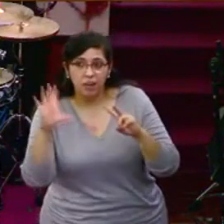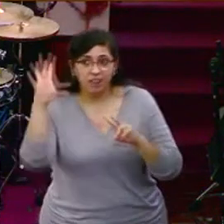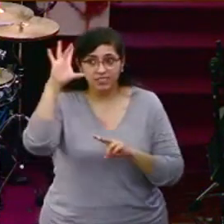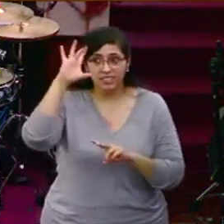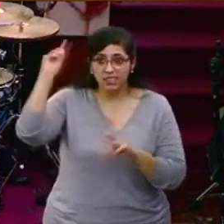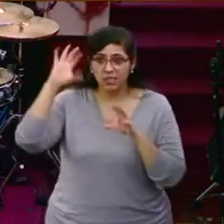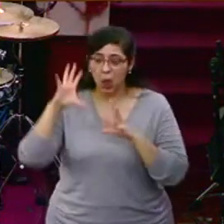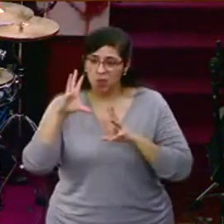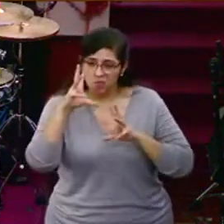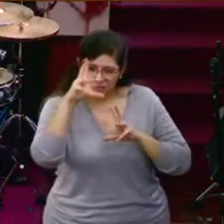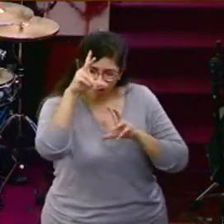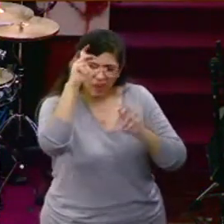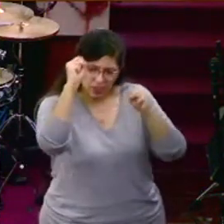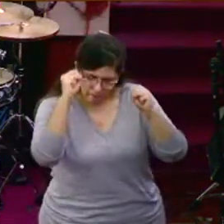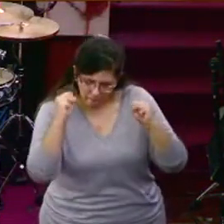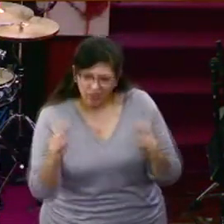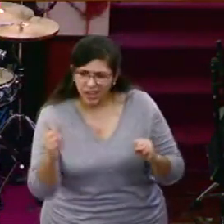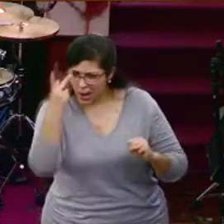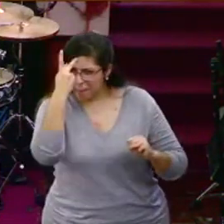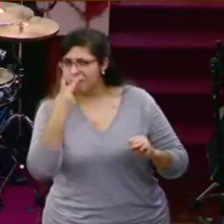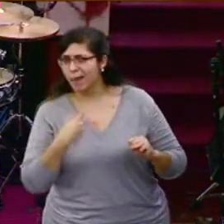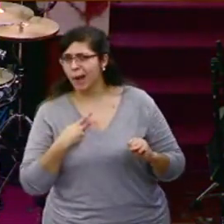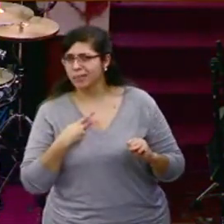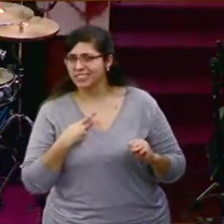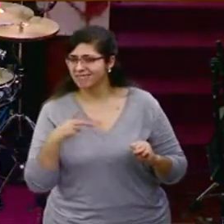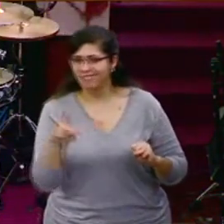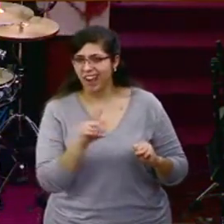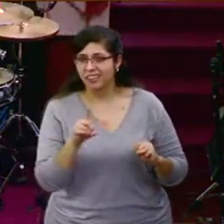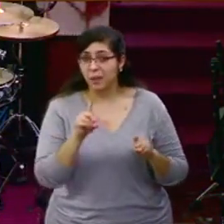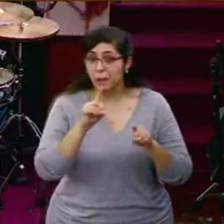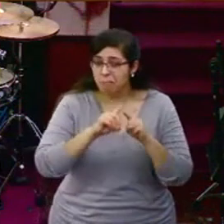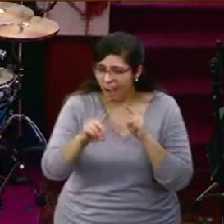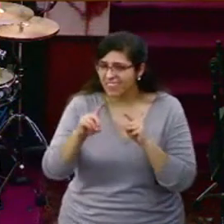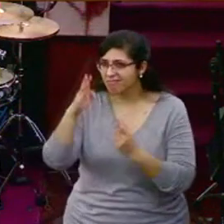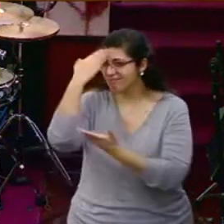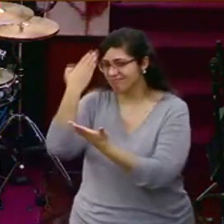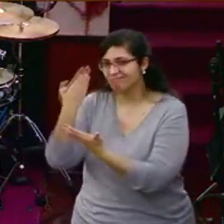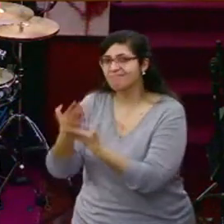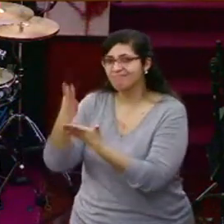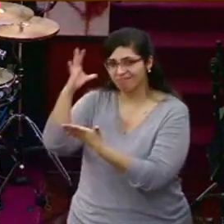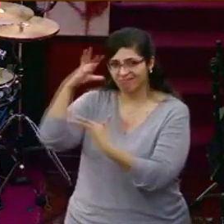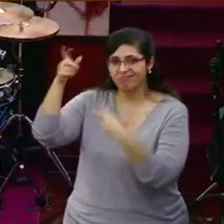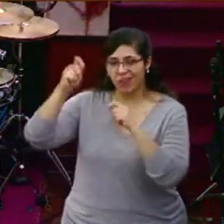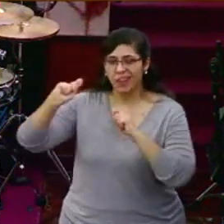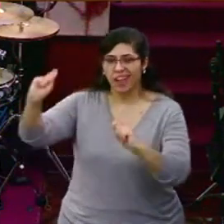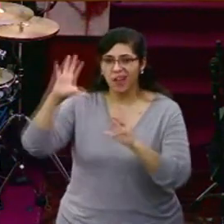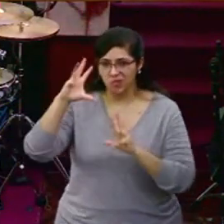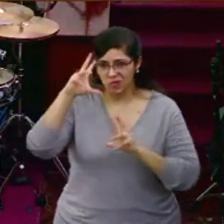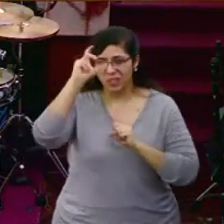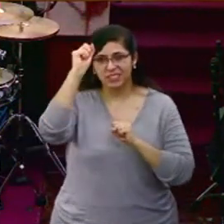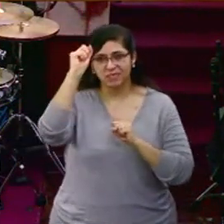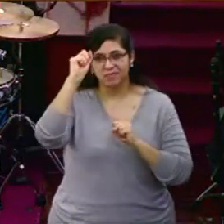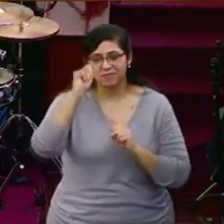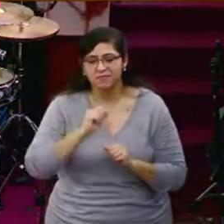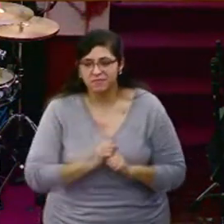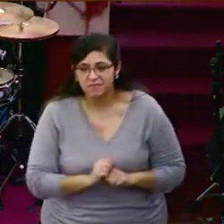uma força um poder que não está nela em si mas está naquele que a fortalece por isso